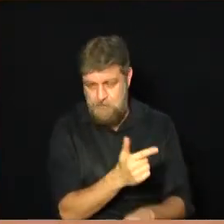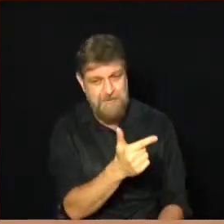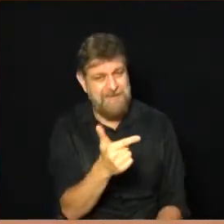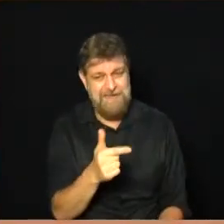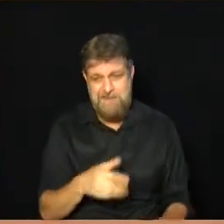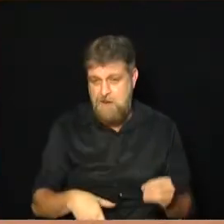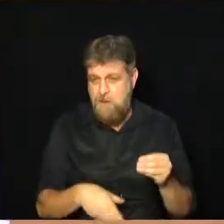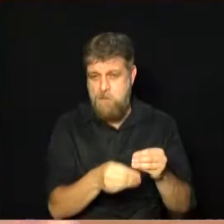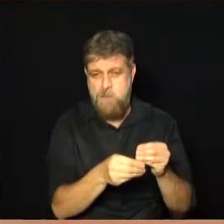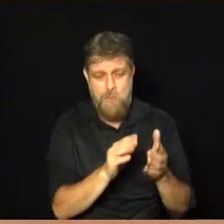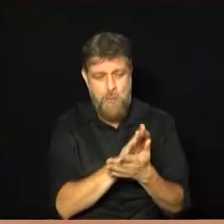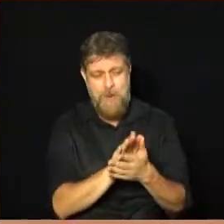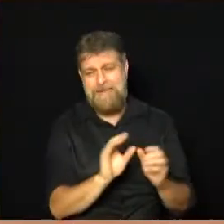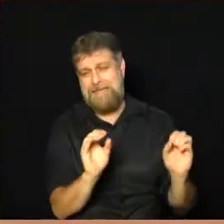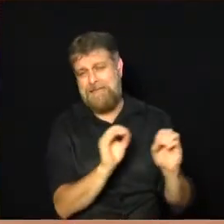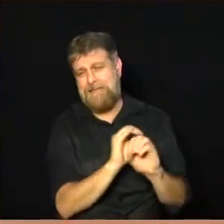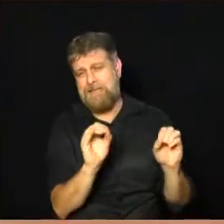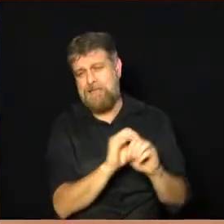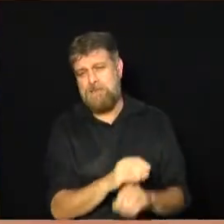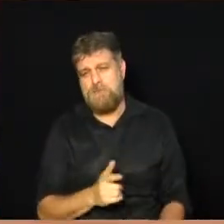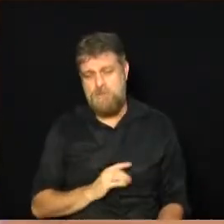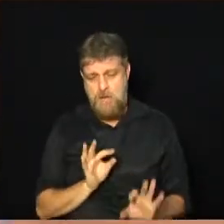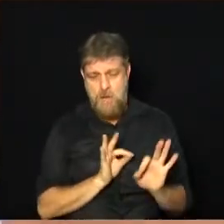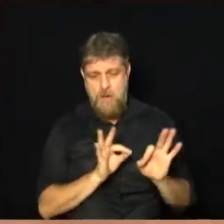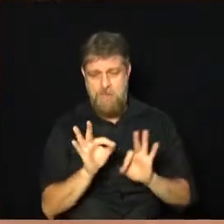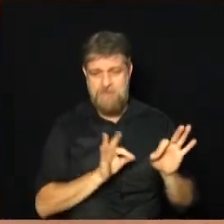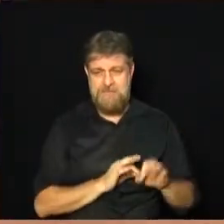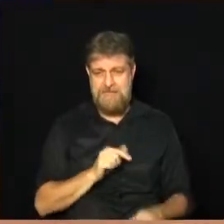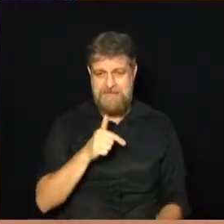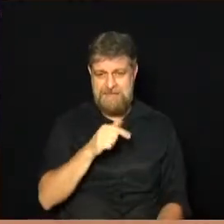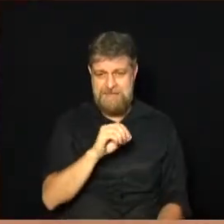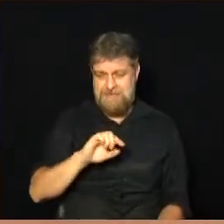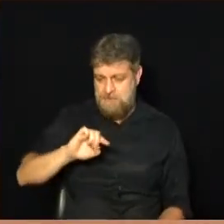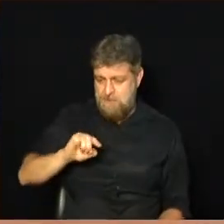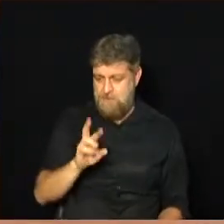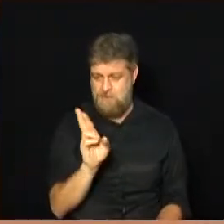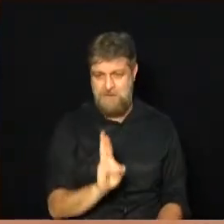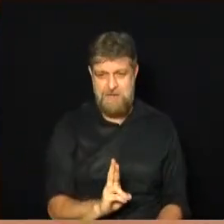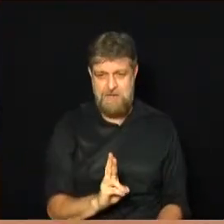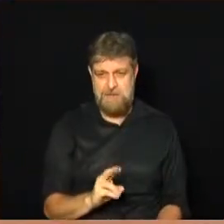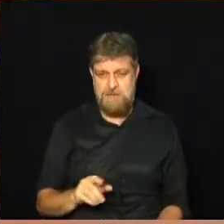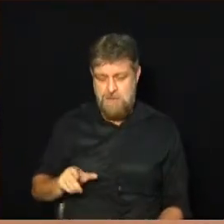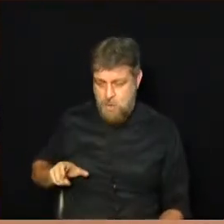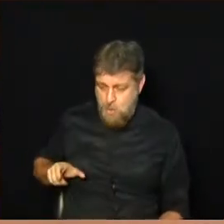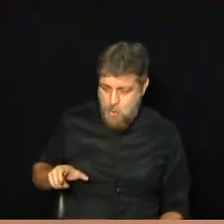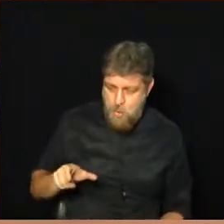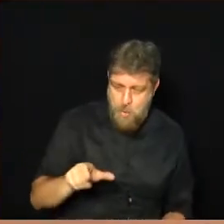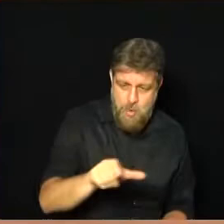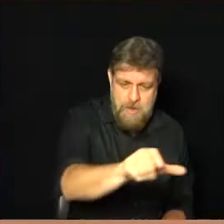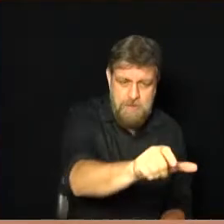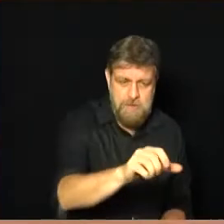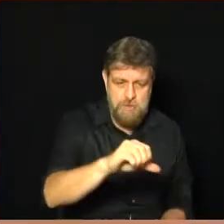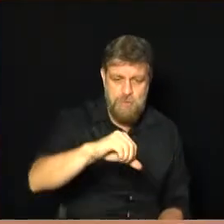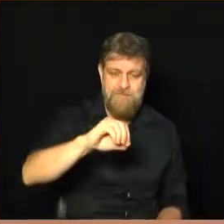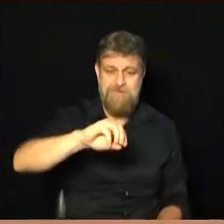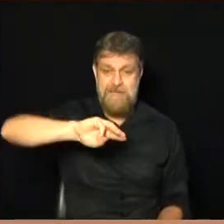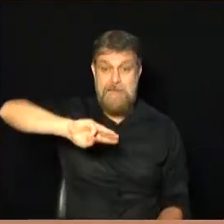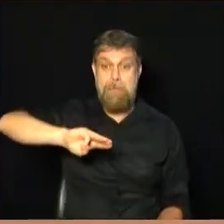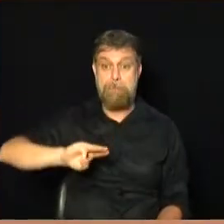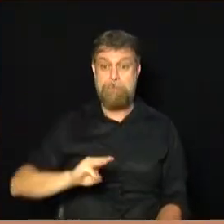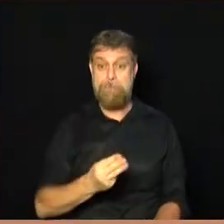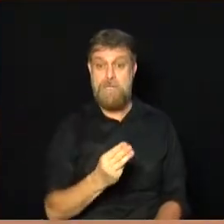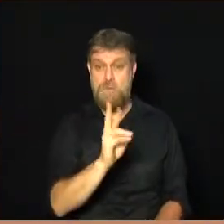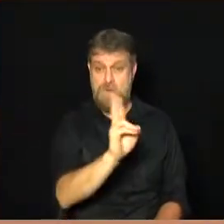praticamente aditivo algum, um aditivo só de projeto da ordem de 700 mil reais, num corredor de 90 milhões de reais também. E o